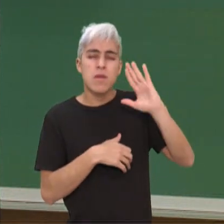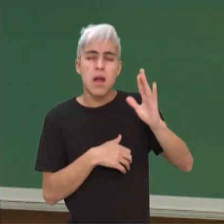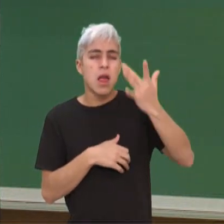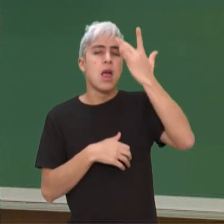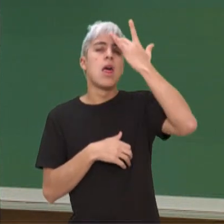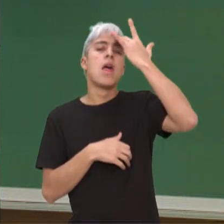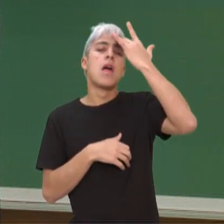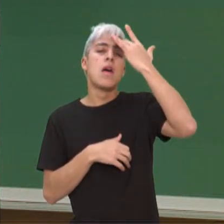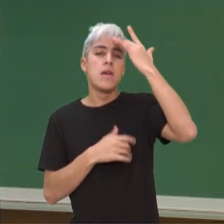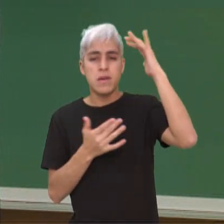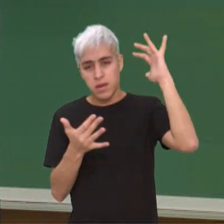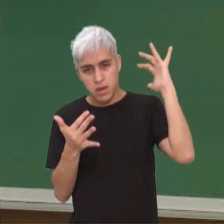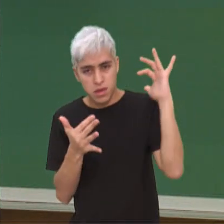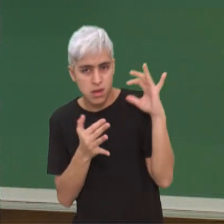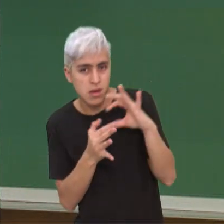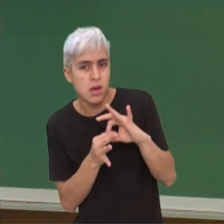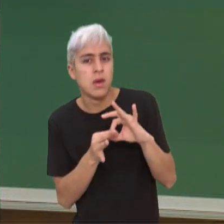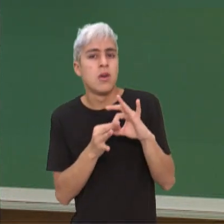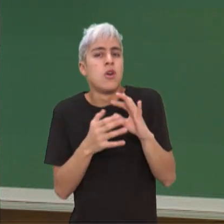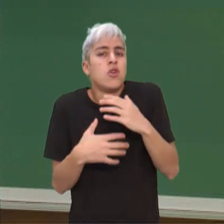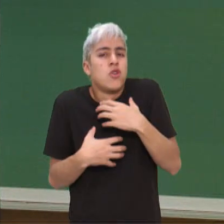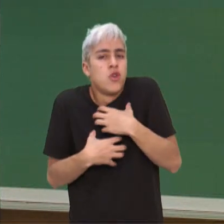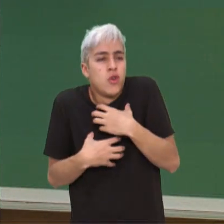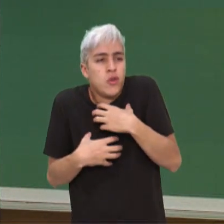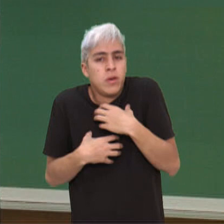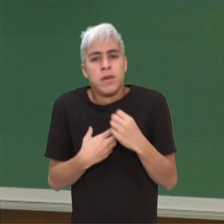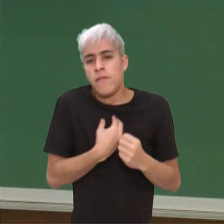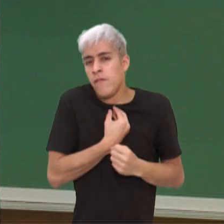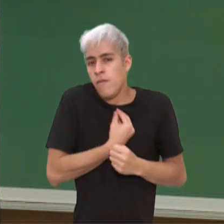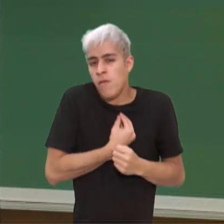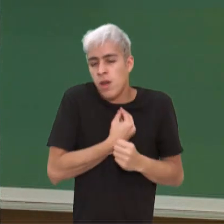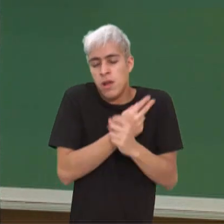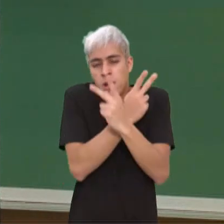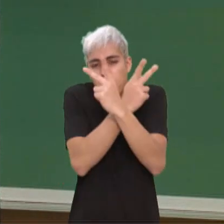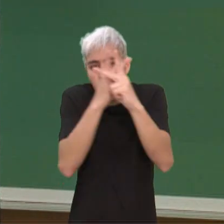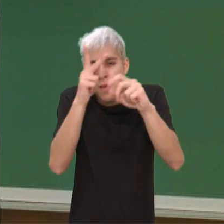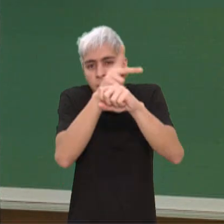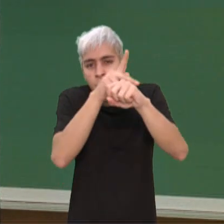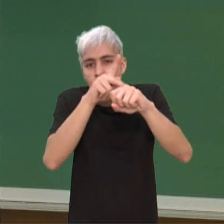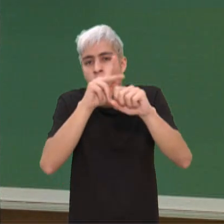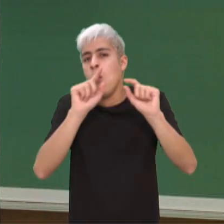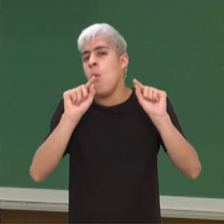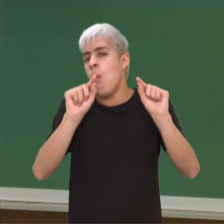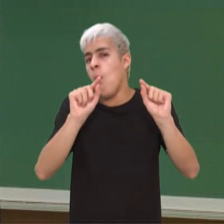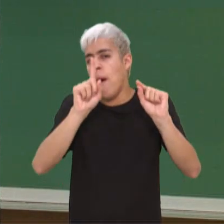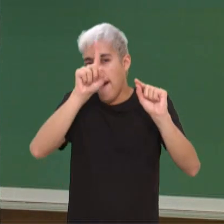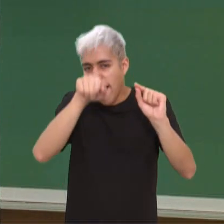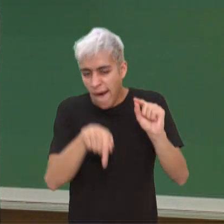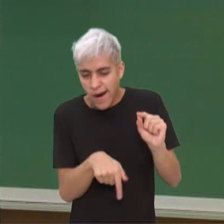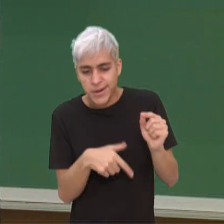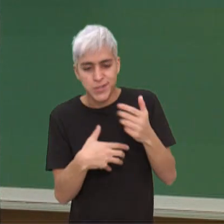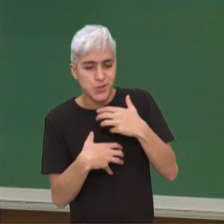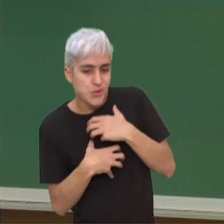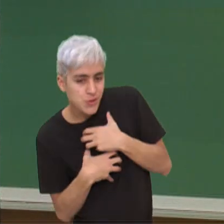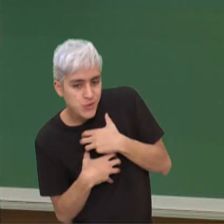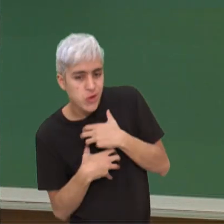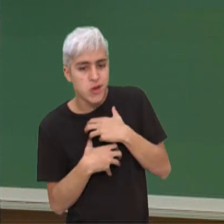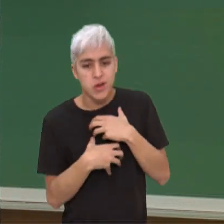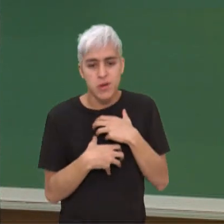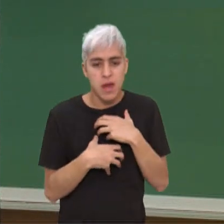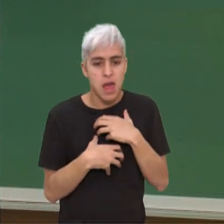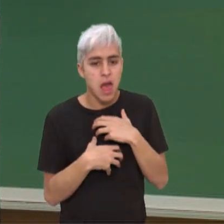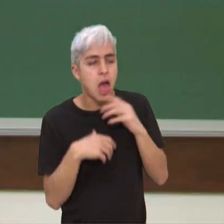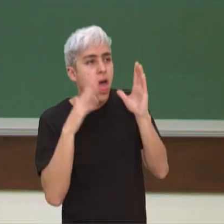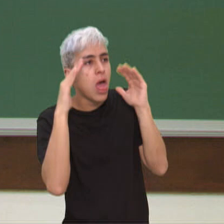muito linkado aqui ao estilo de vida dessas nações, ok? O formato de